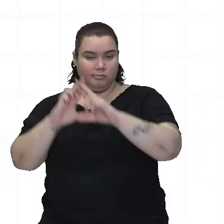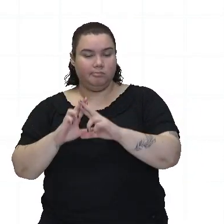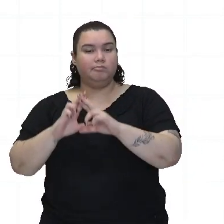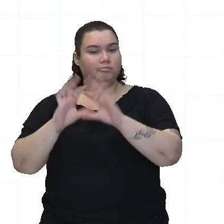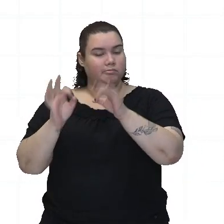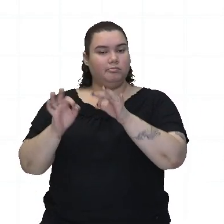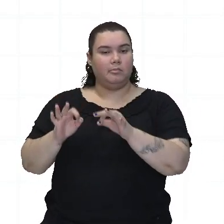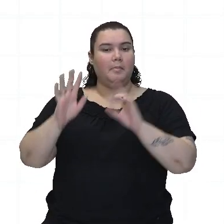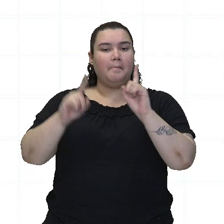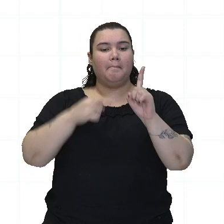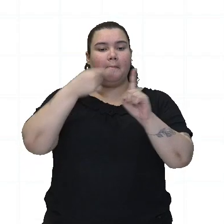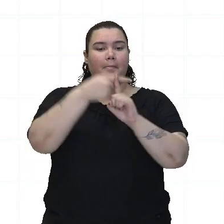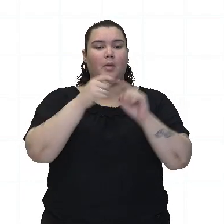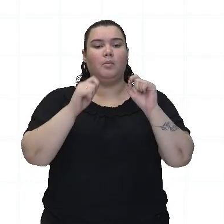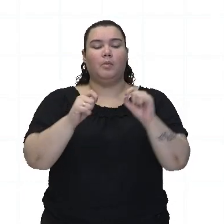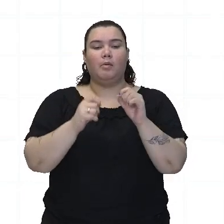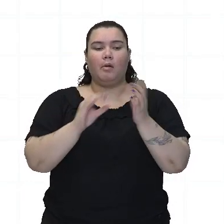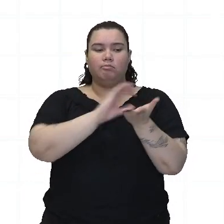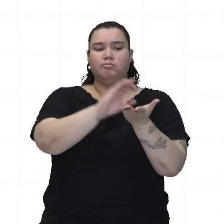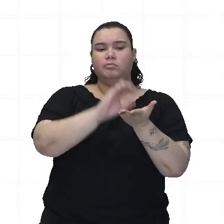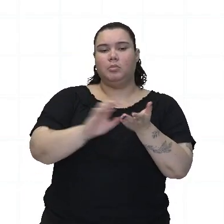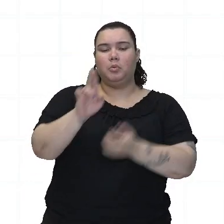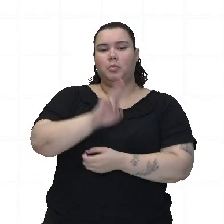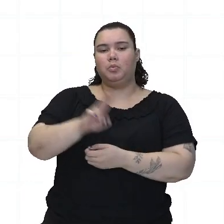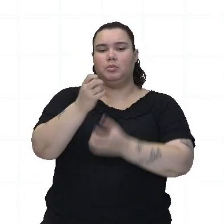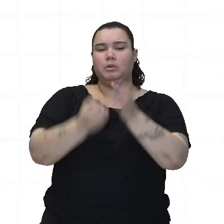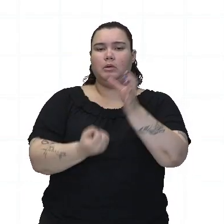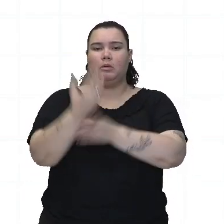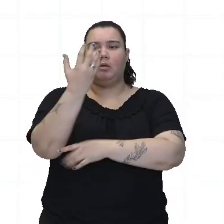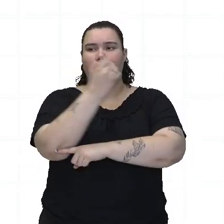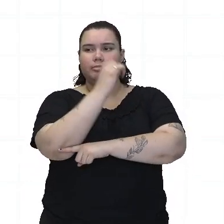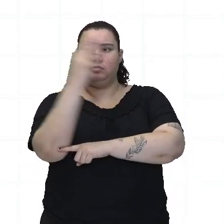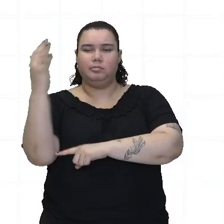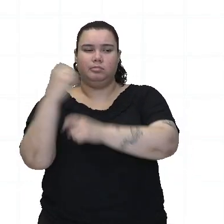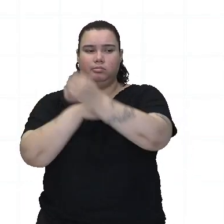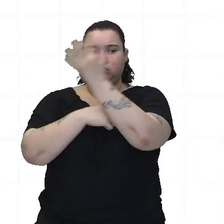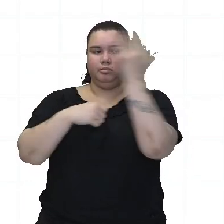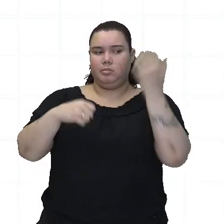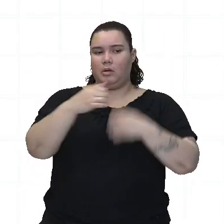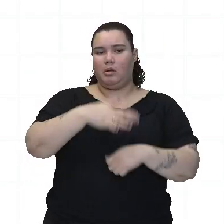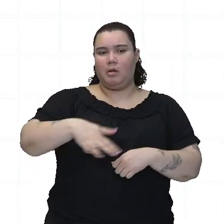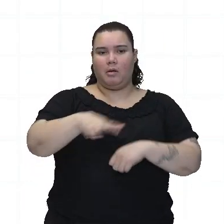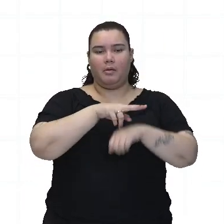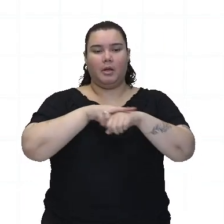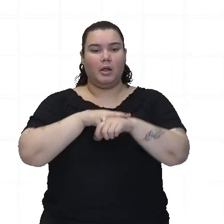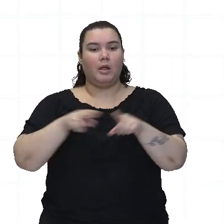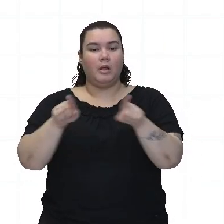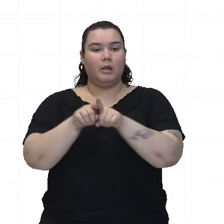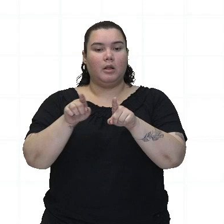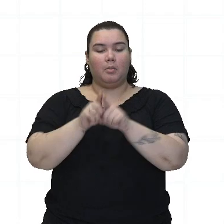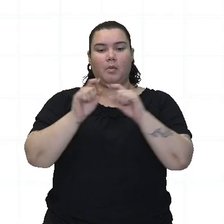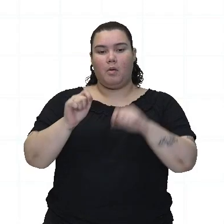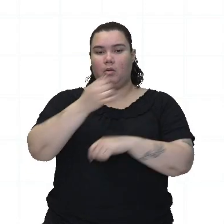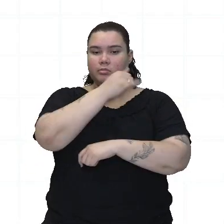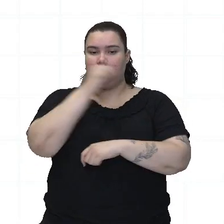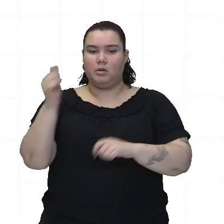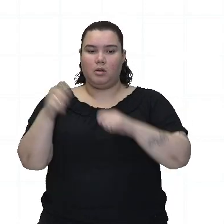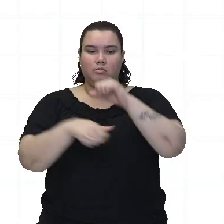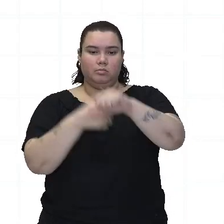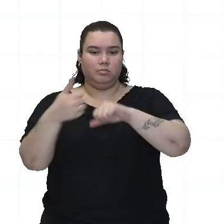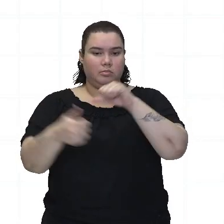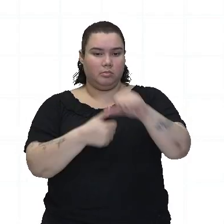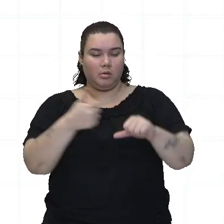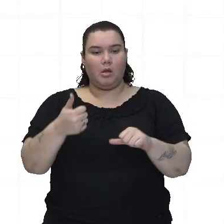energias renováveis na criação de espaços verdes urbanos tem sido prioridade para autoridades locais e